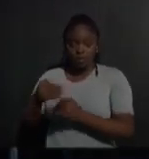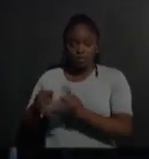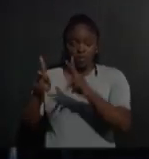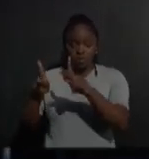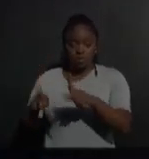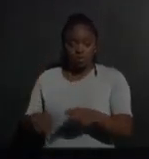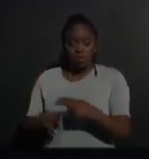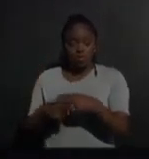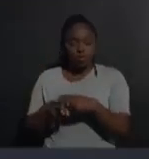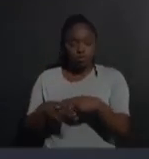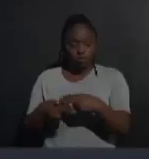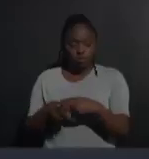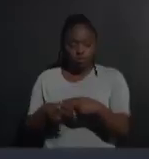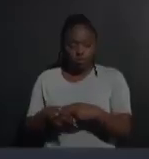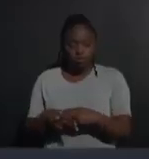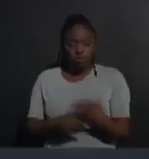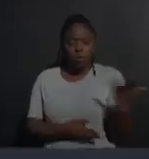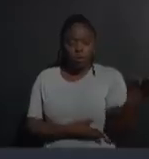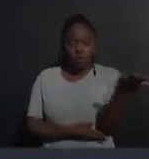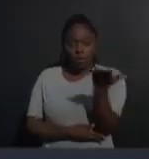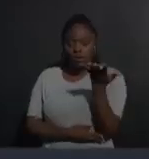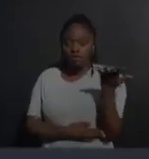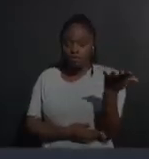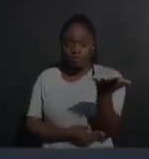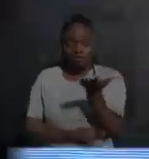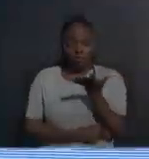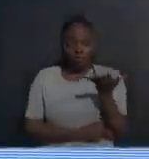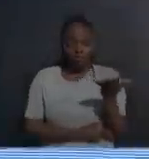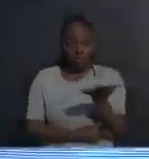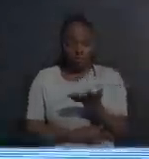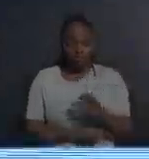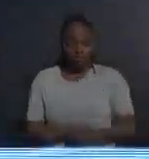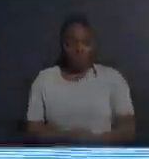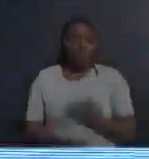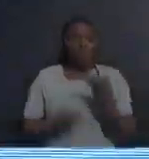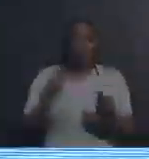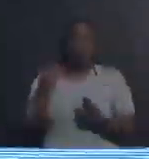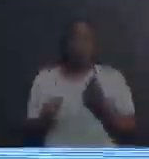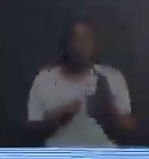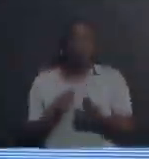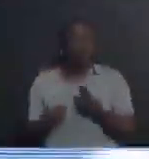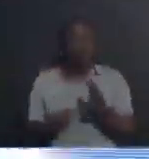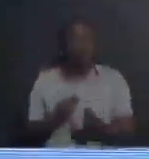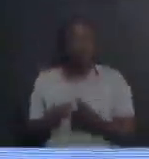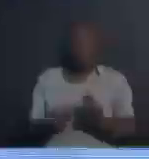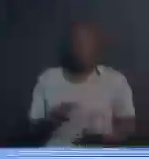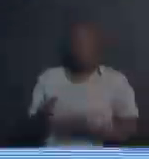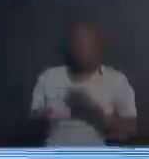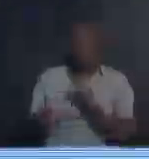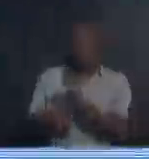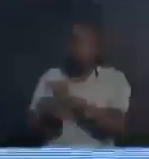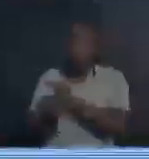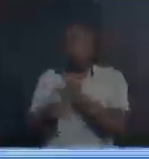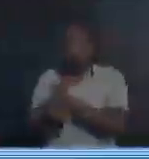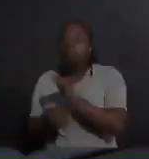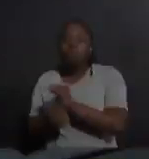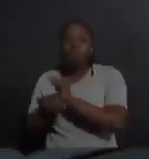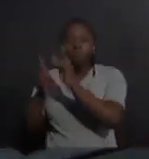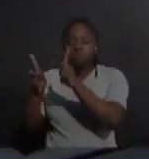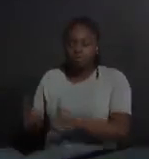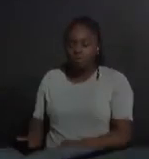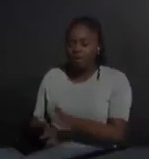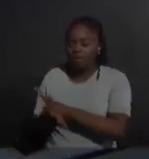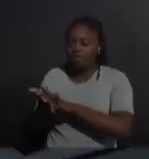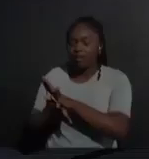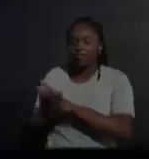diante de um garçom, diante de uma faxineira, uma diarista, como você trata uma pessoa que não tem nada aparentemente para te dar.